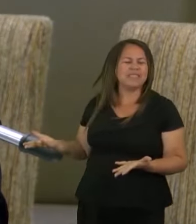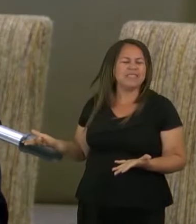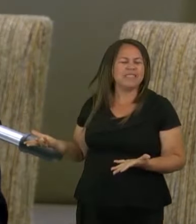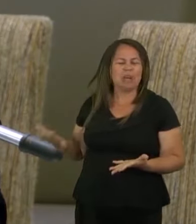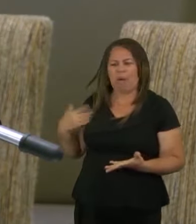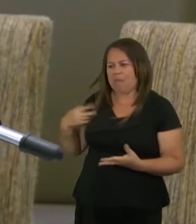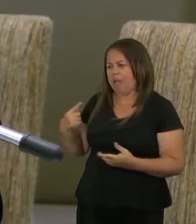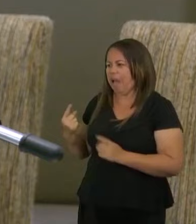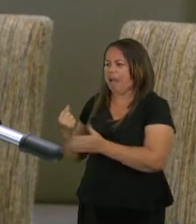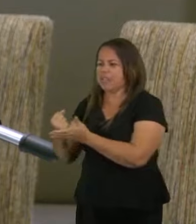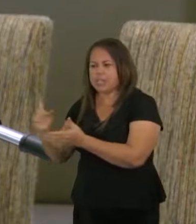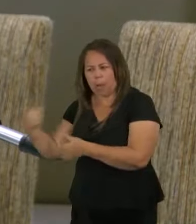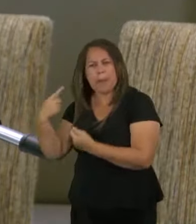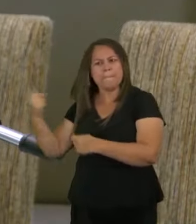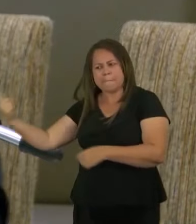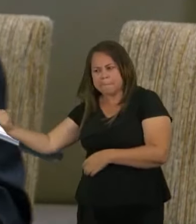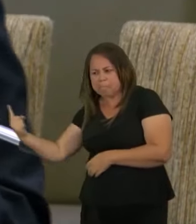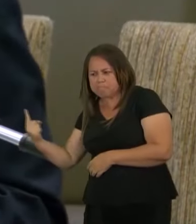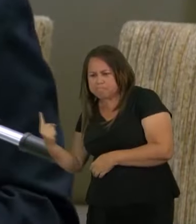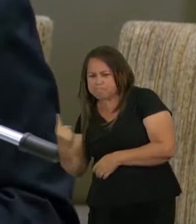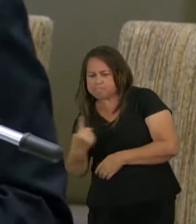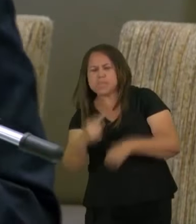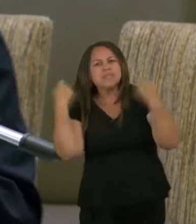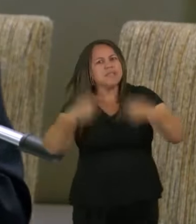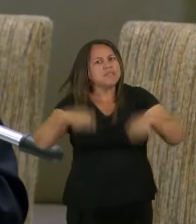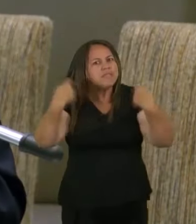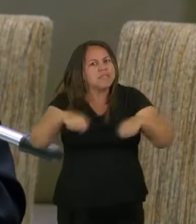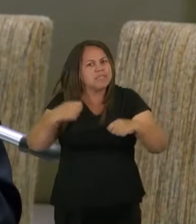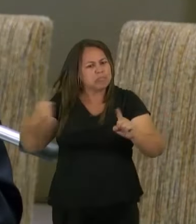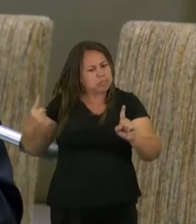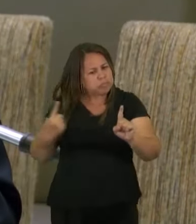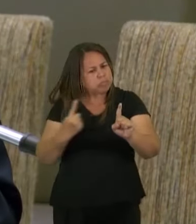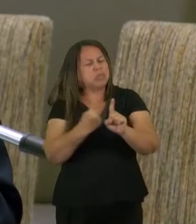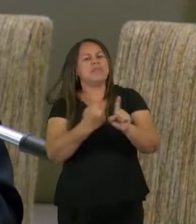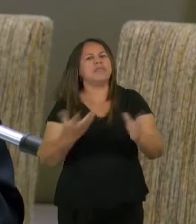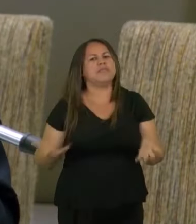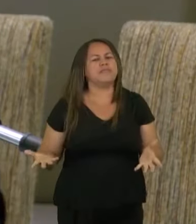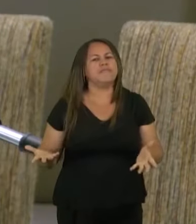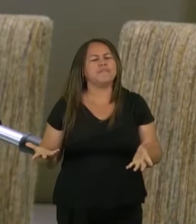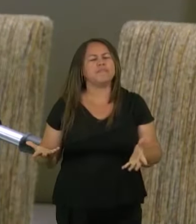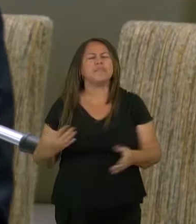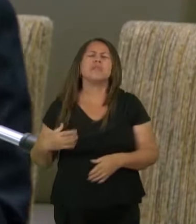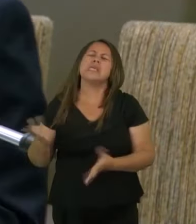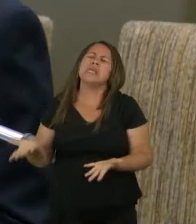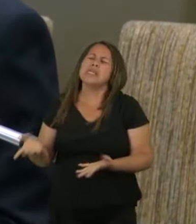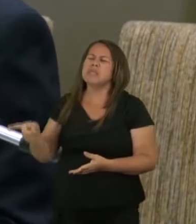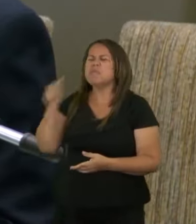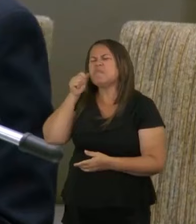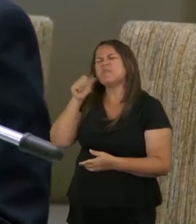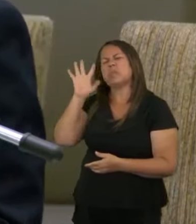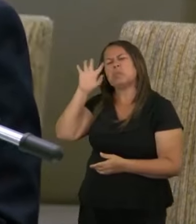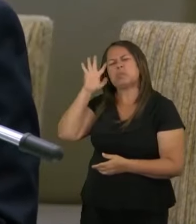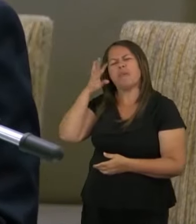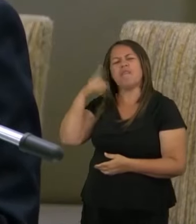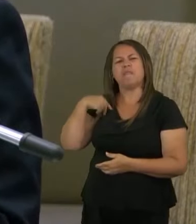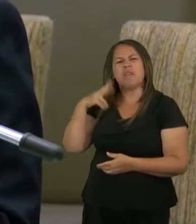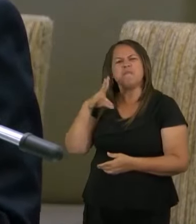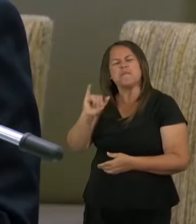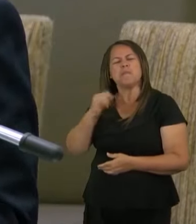por ela. Ela tinha que fazer isso por si mesma. Então ela decide ir ao encontro de